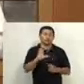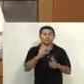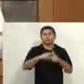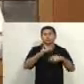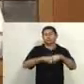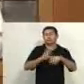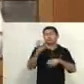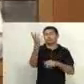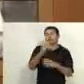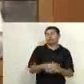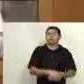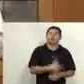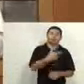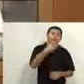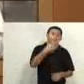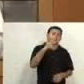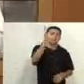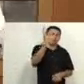ocorrer é de